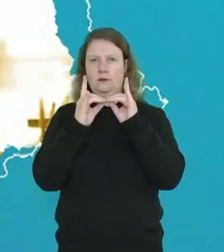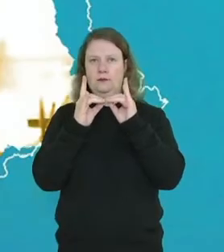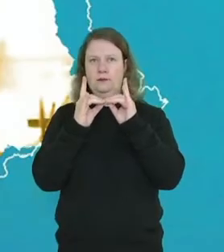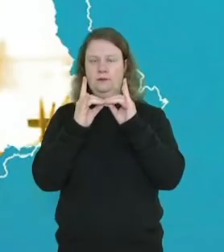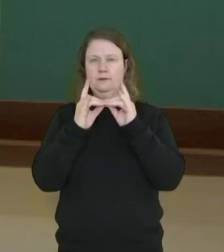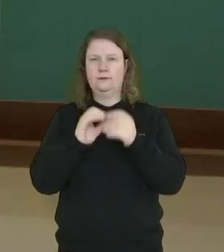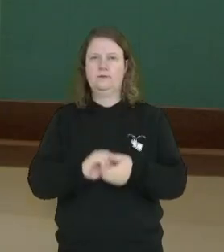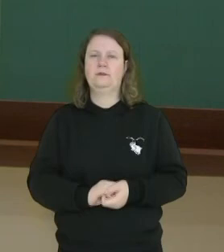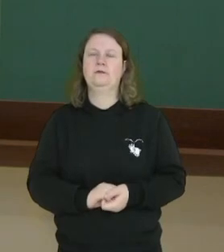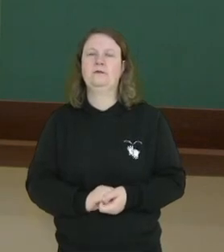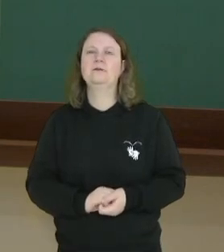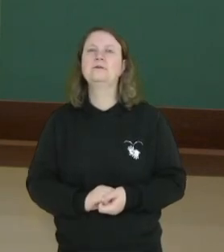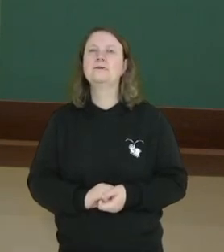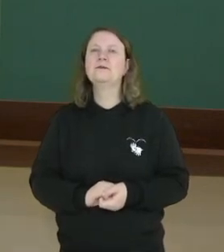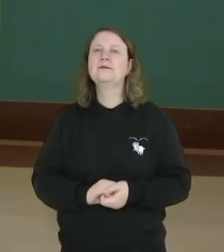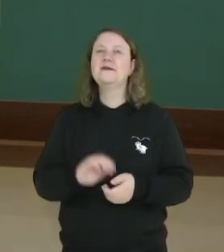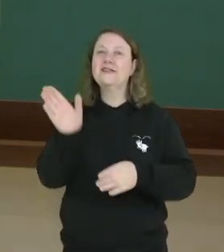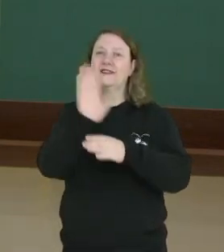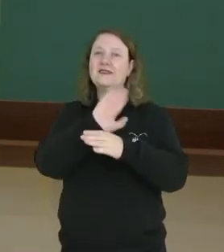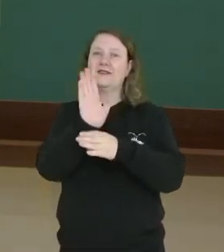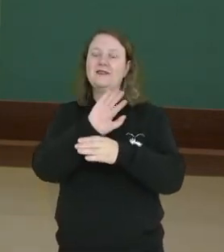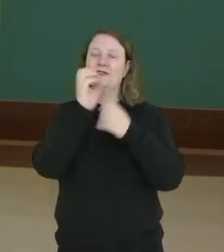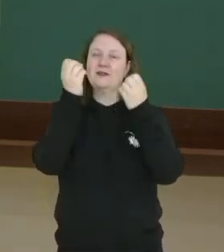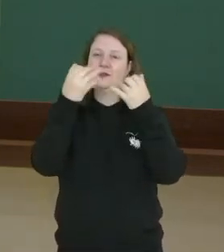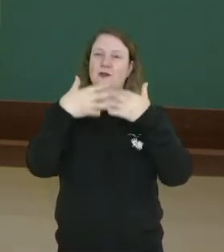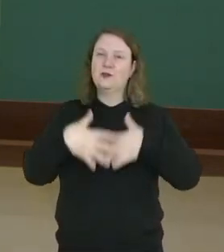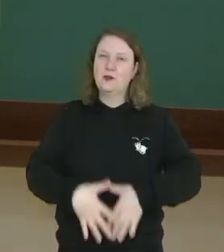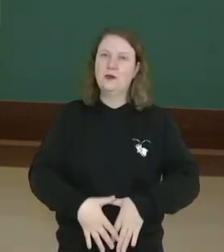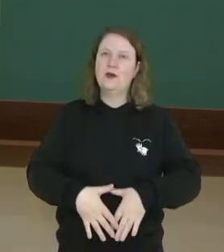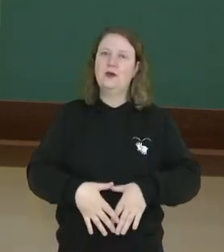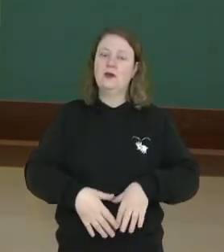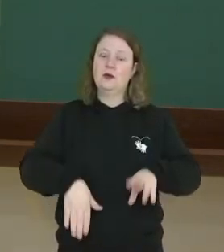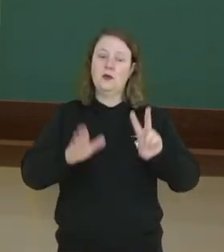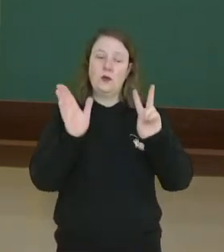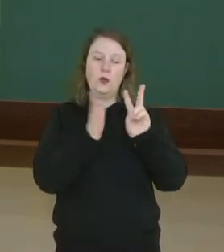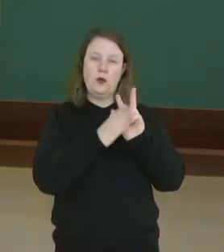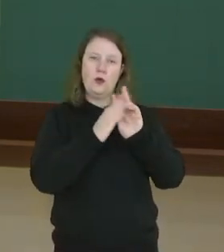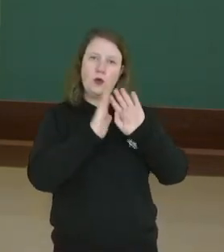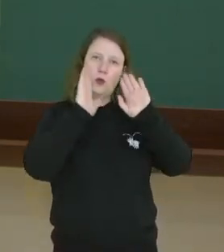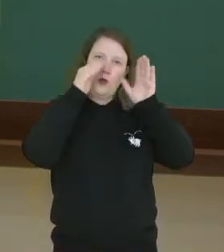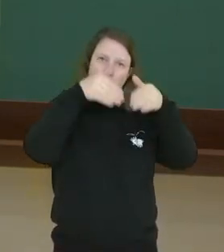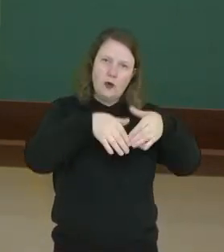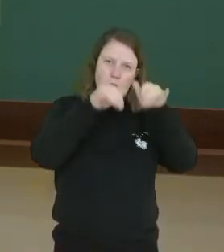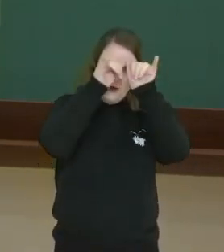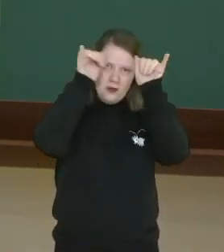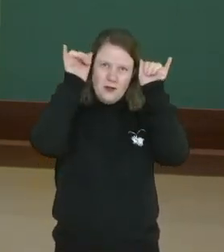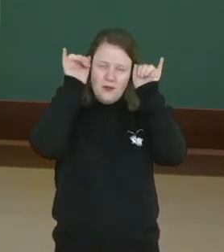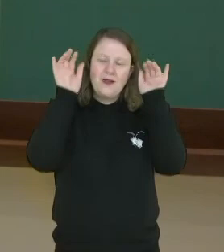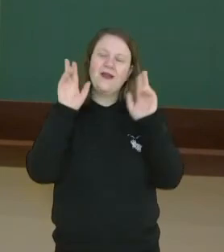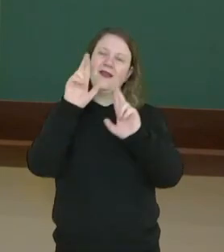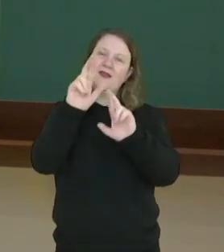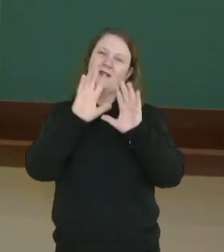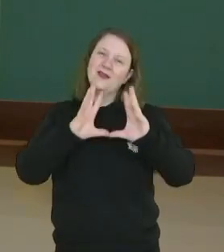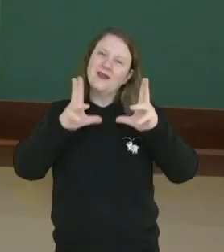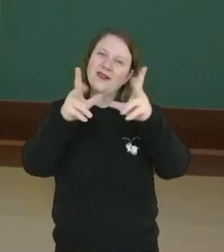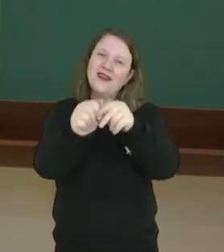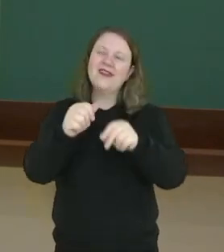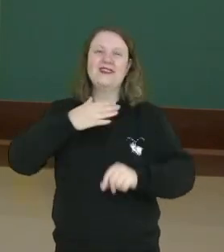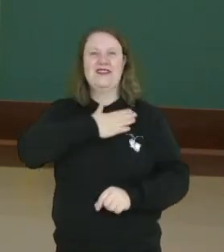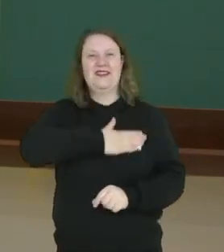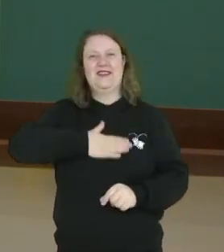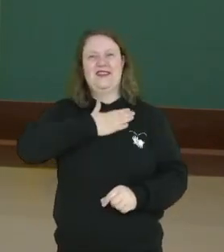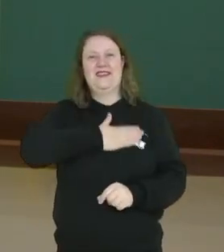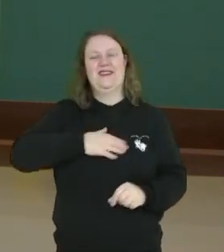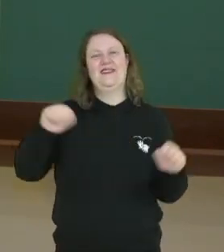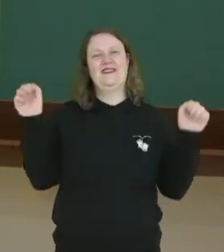1865. Nesse vídeo nós falamos sobre os indígenas no Império. Espero que vocês tenham gostado. Até breve!